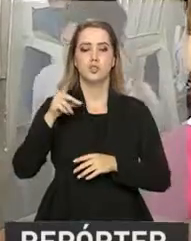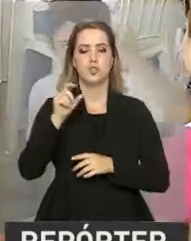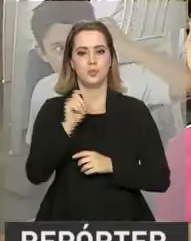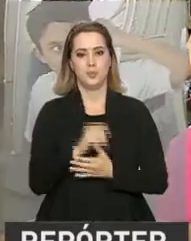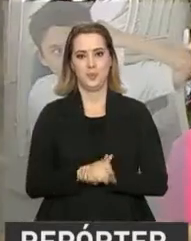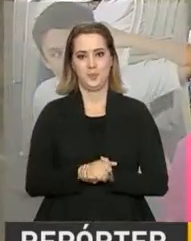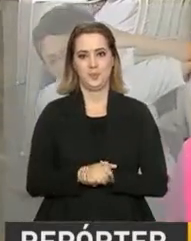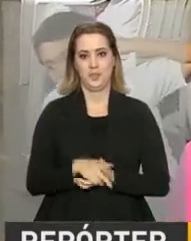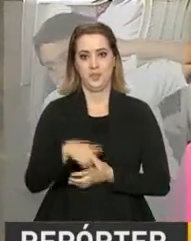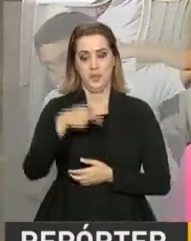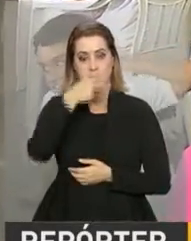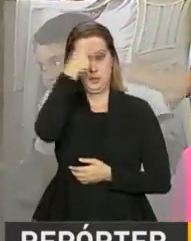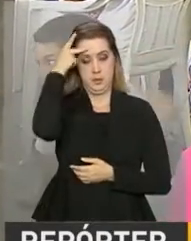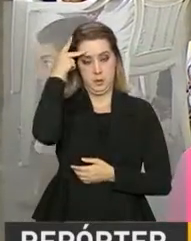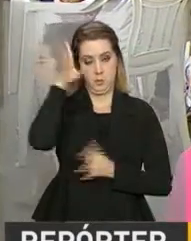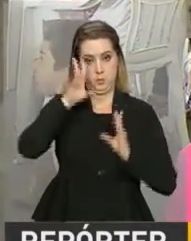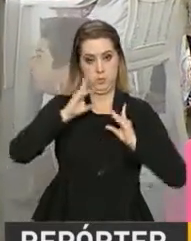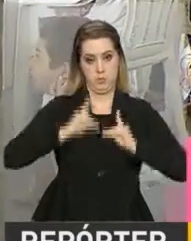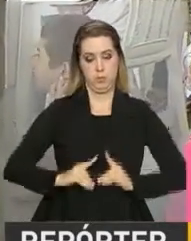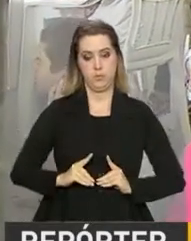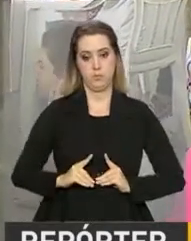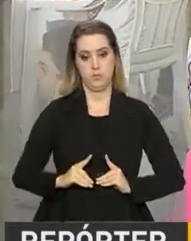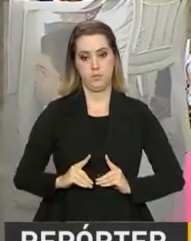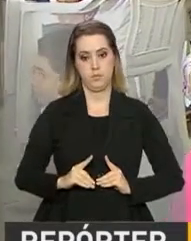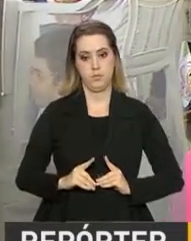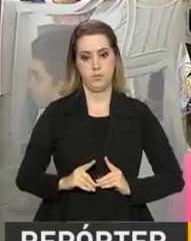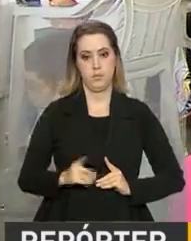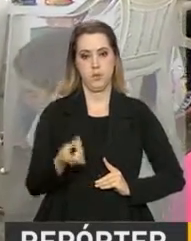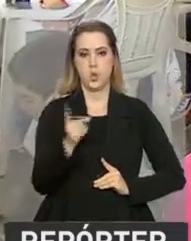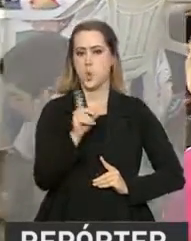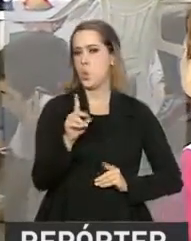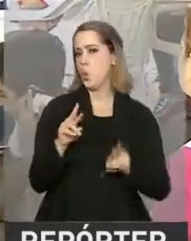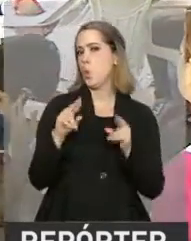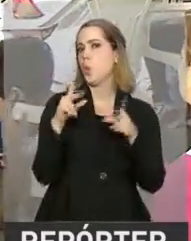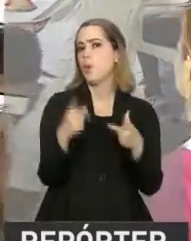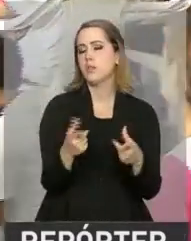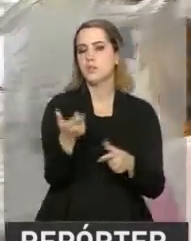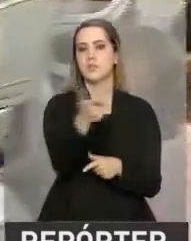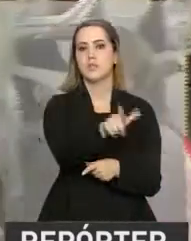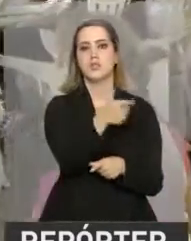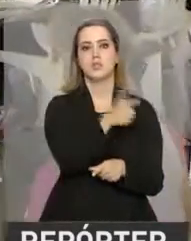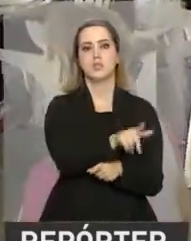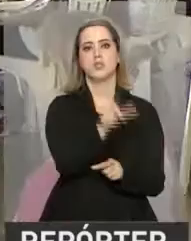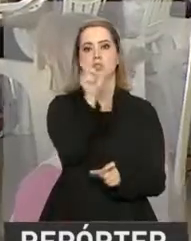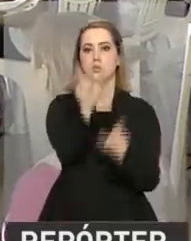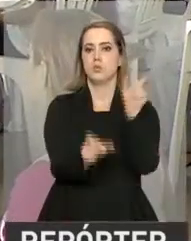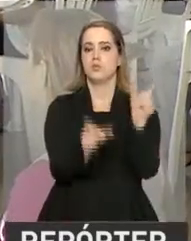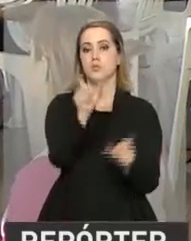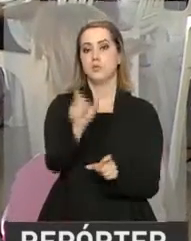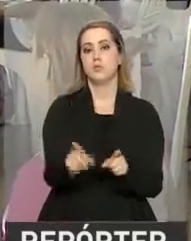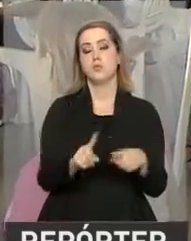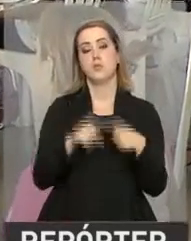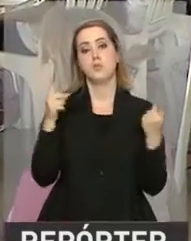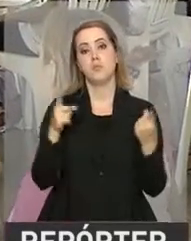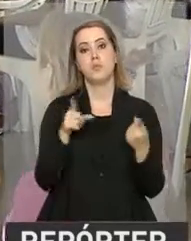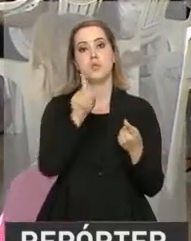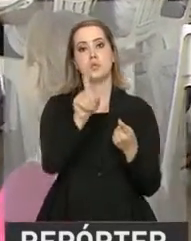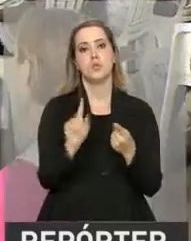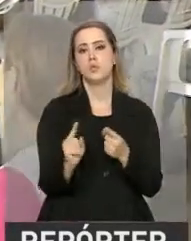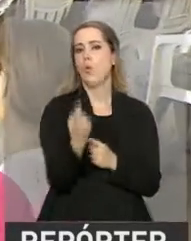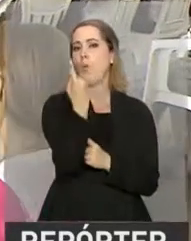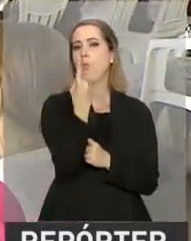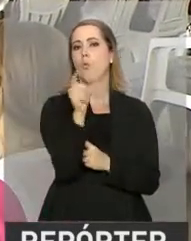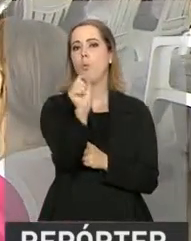Os deficientes não são diferentes das outras pessoas. É por causa que eles só têm